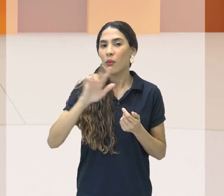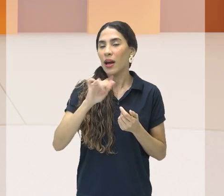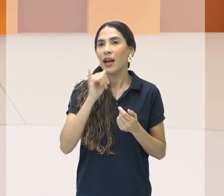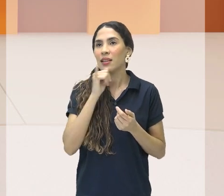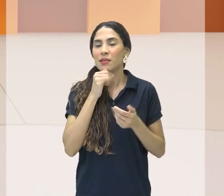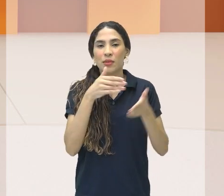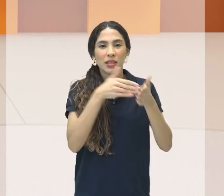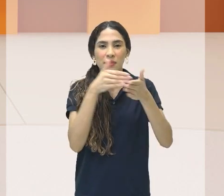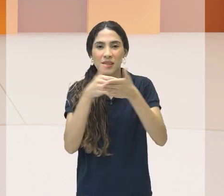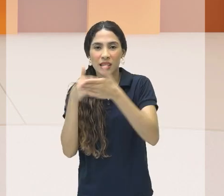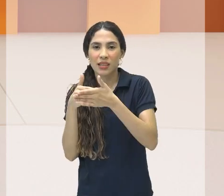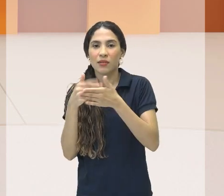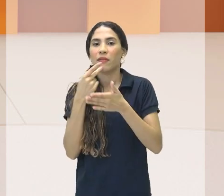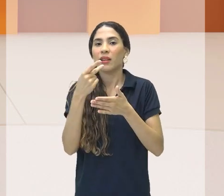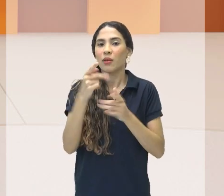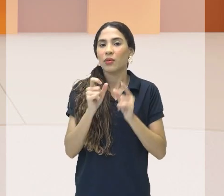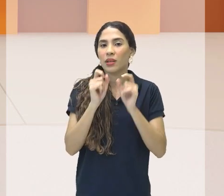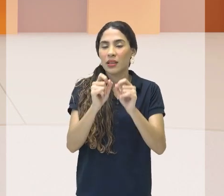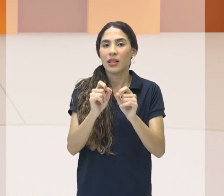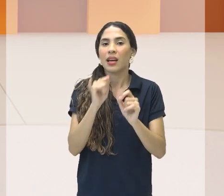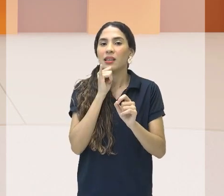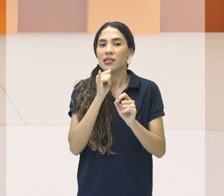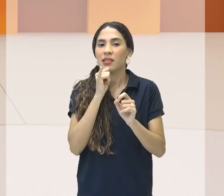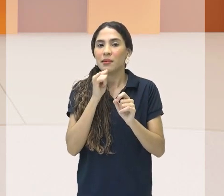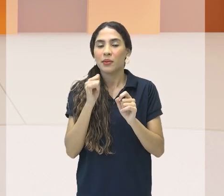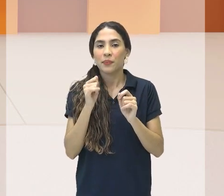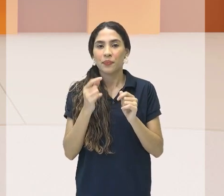nos limitando, né, a falar de